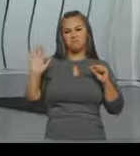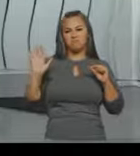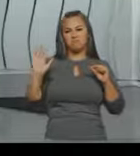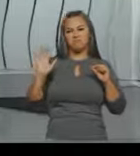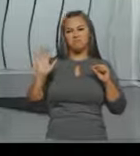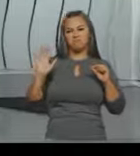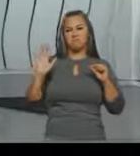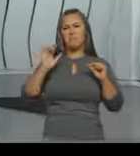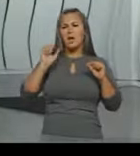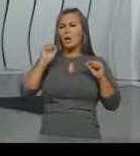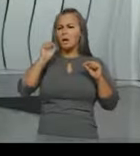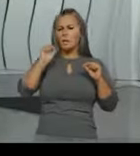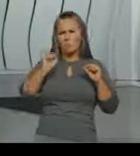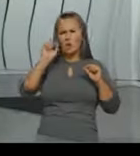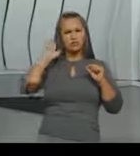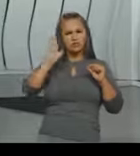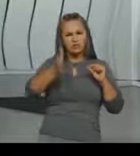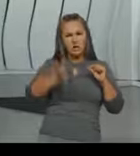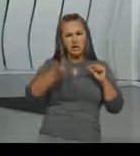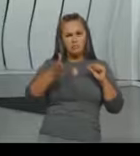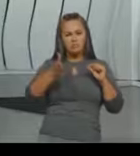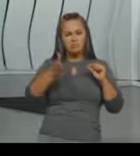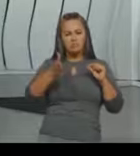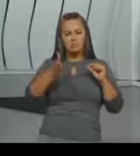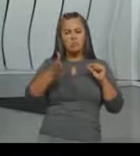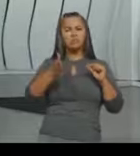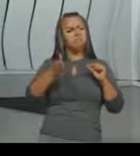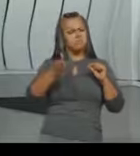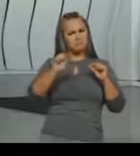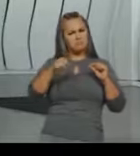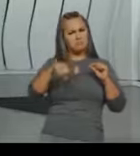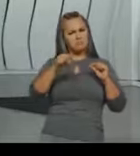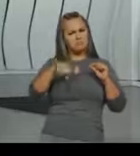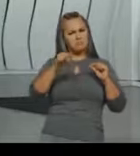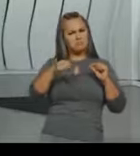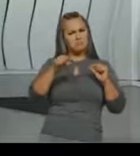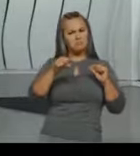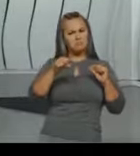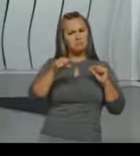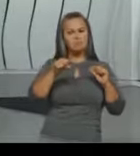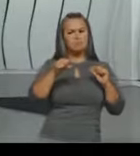escrever assim? Pode. Eu posso escrever